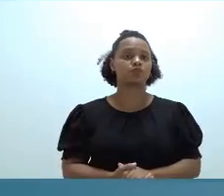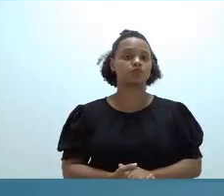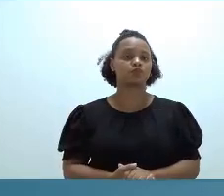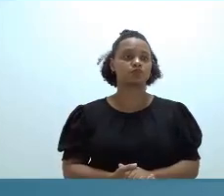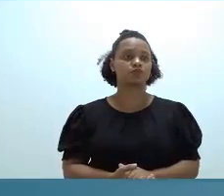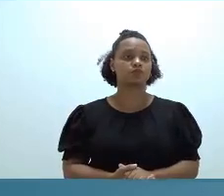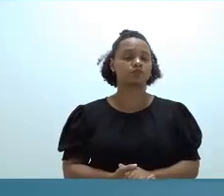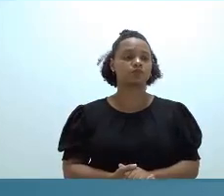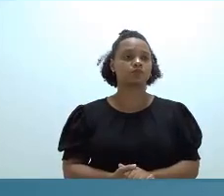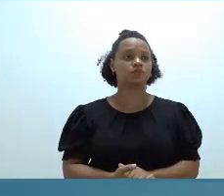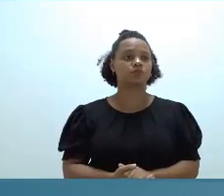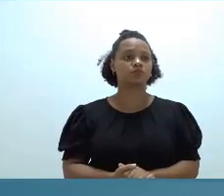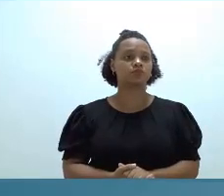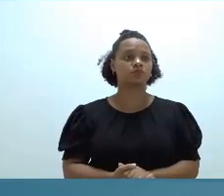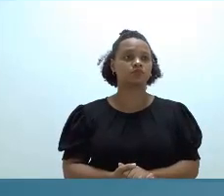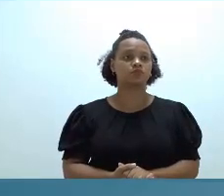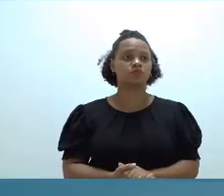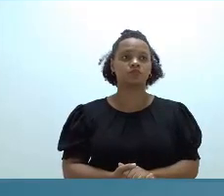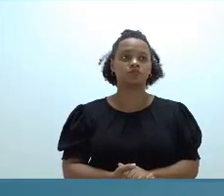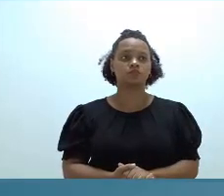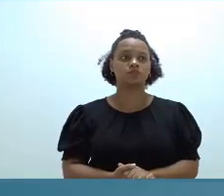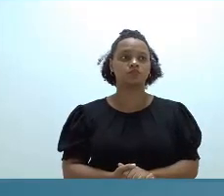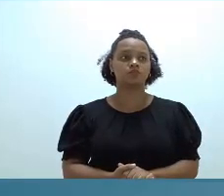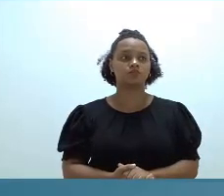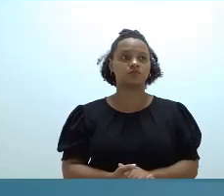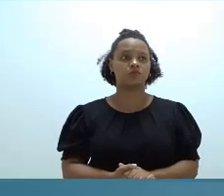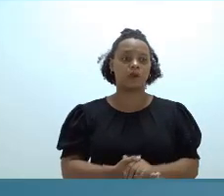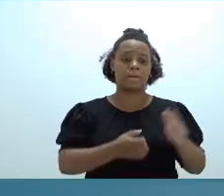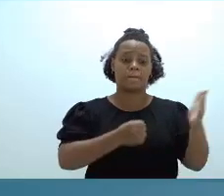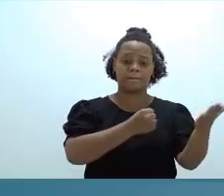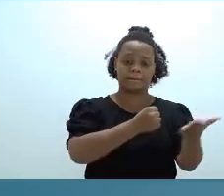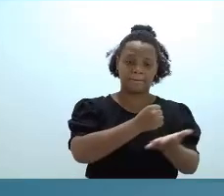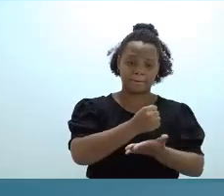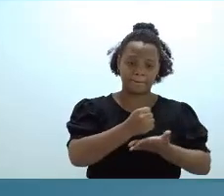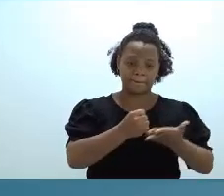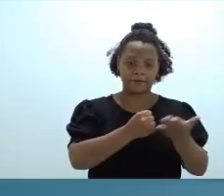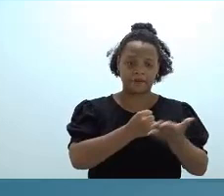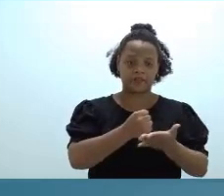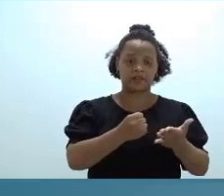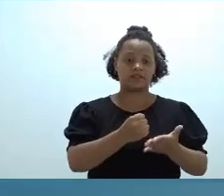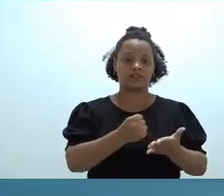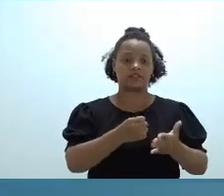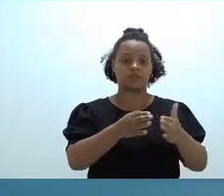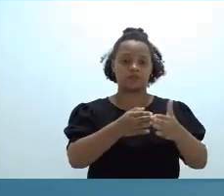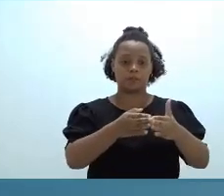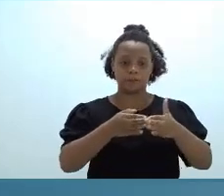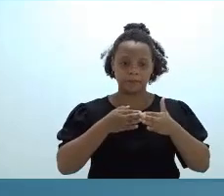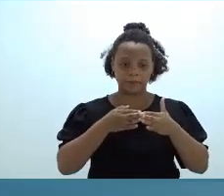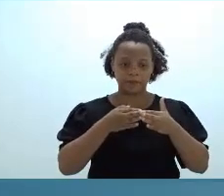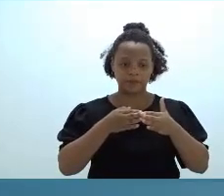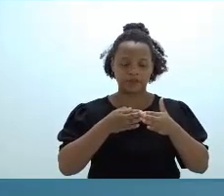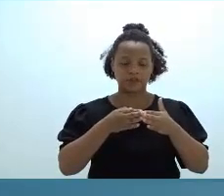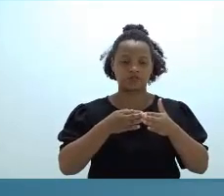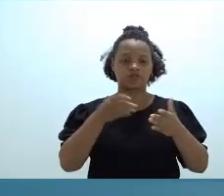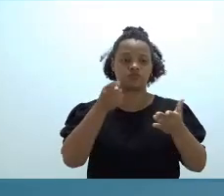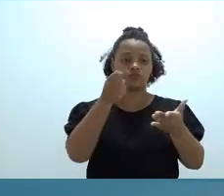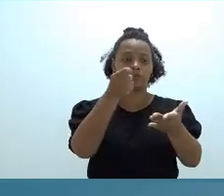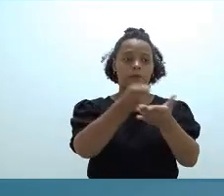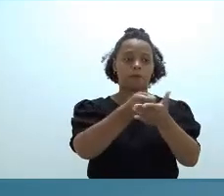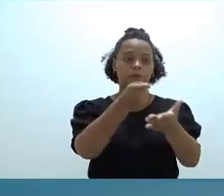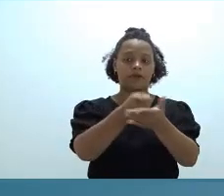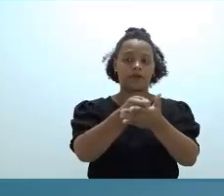forma, inexiste fundamento que ampare o pedido de expedição de ofício para pagamento